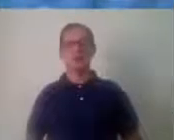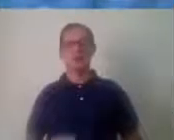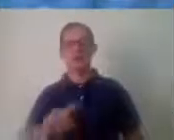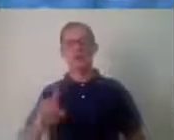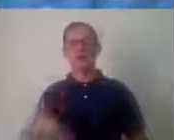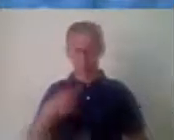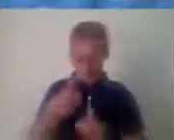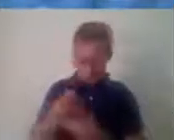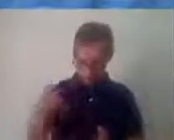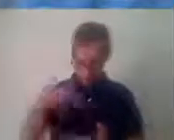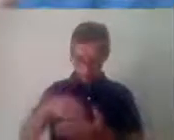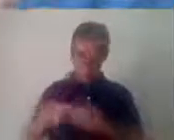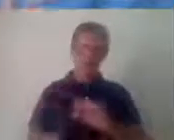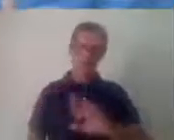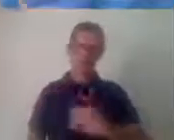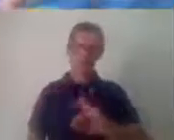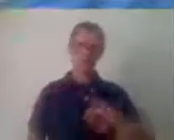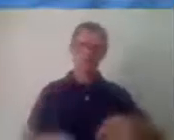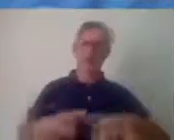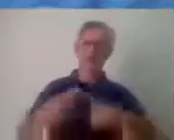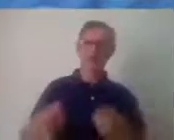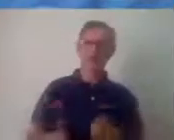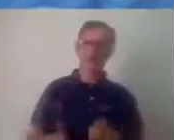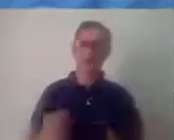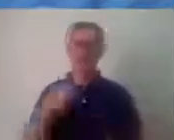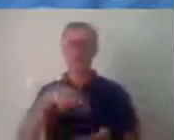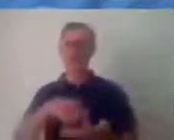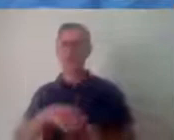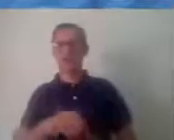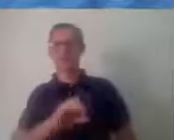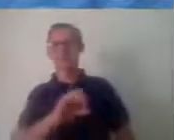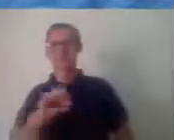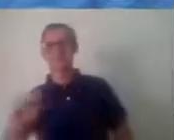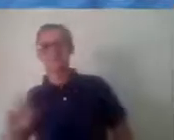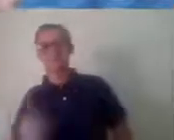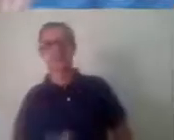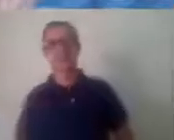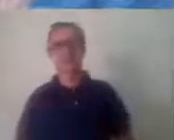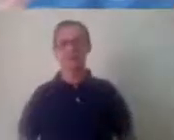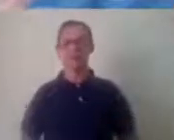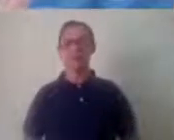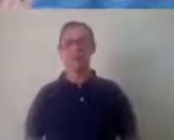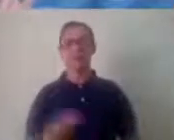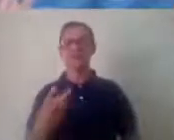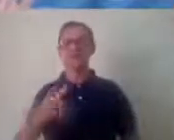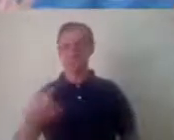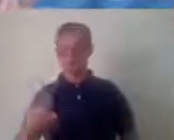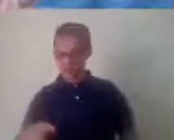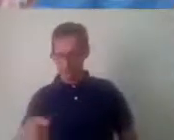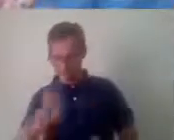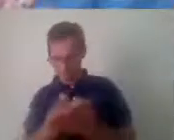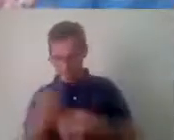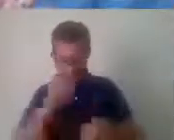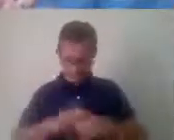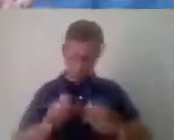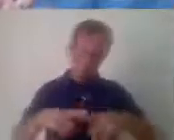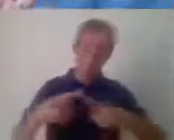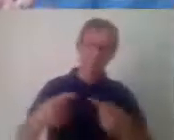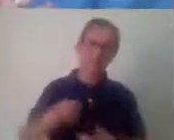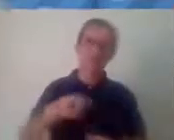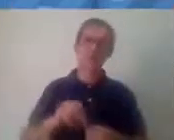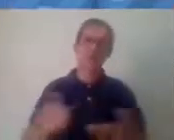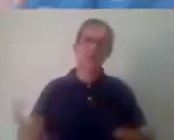encontramos o ponto crítico. O que é o ponto crítico? É aquele ponto que vai zerar as duas derivadas parciais ao mesmo tempo. Tá bom. O que eu